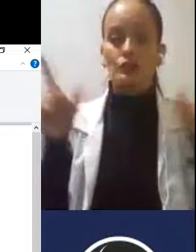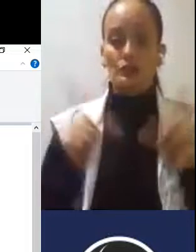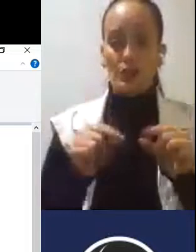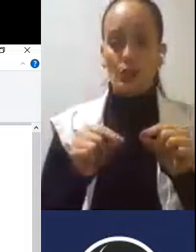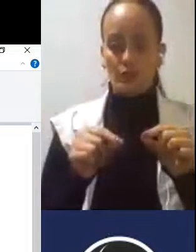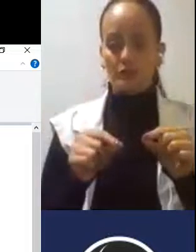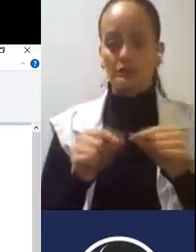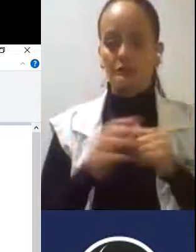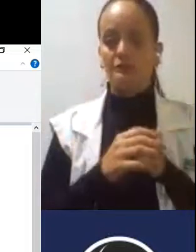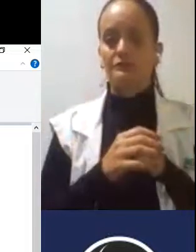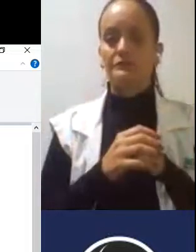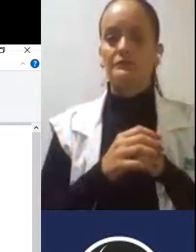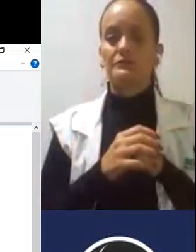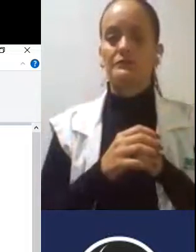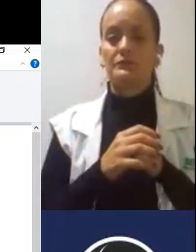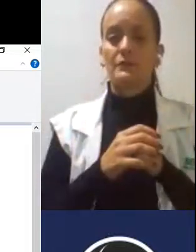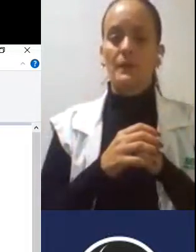nos condutores através